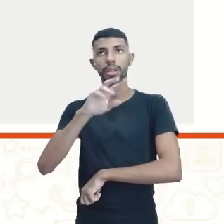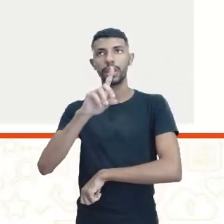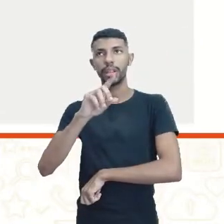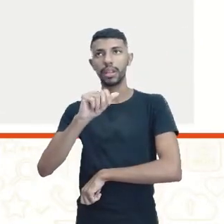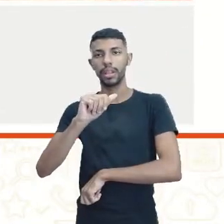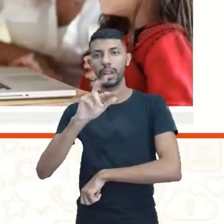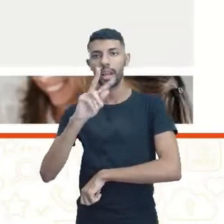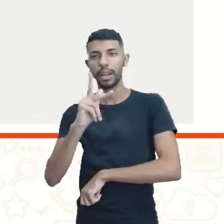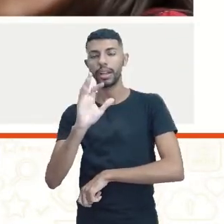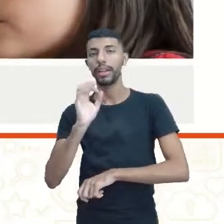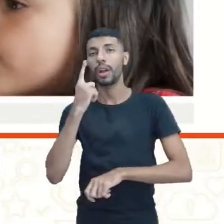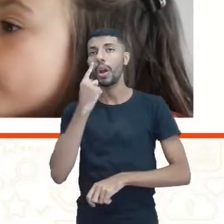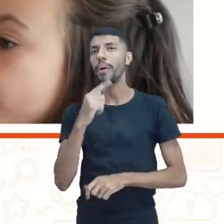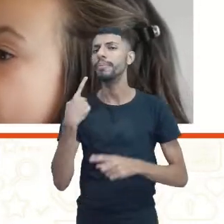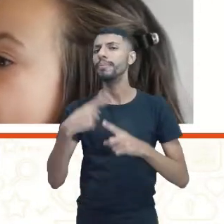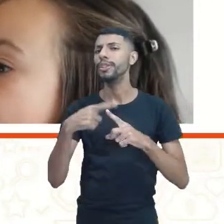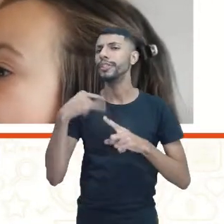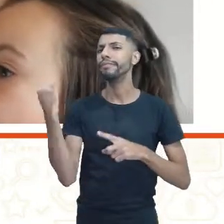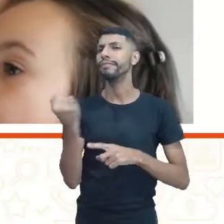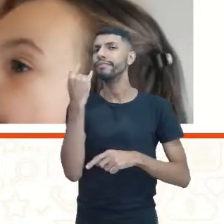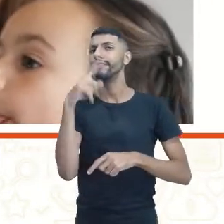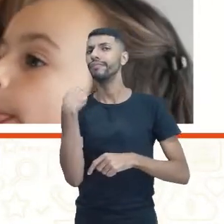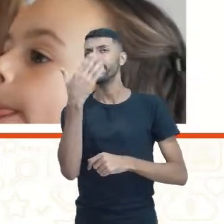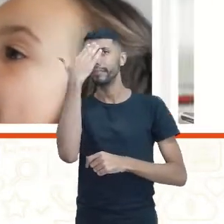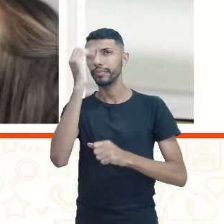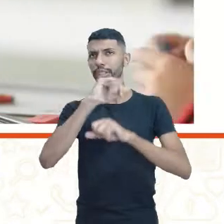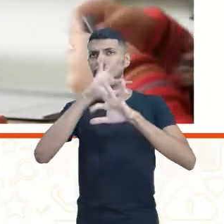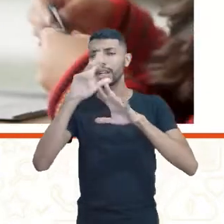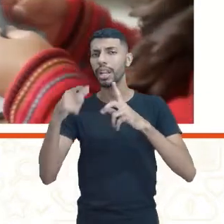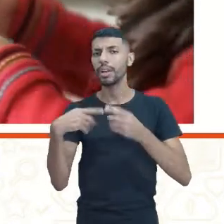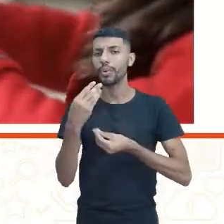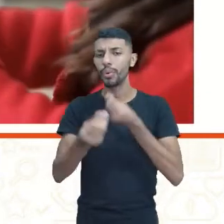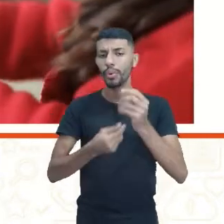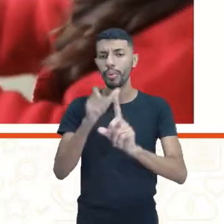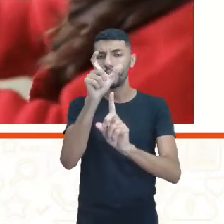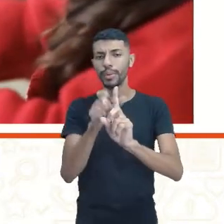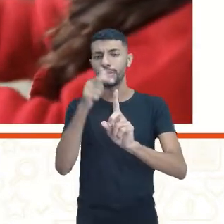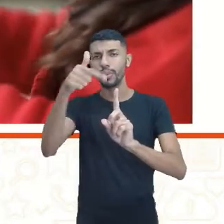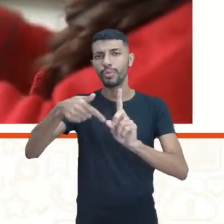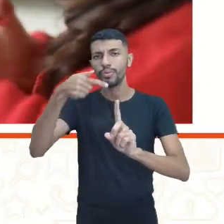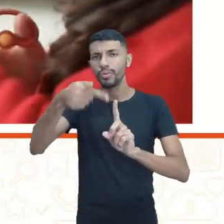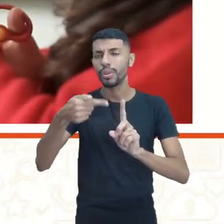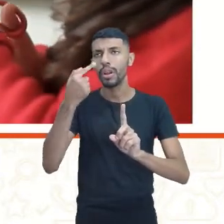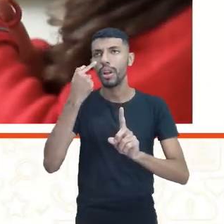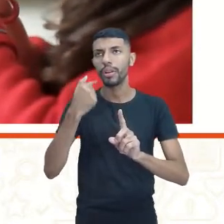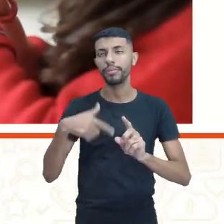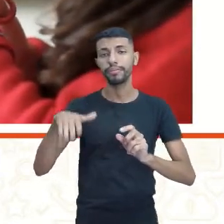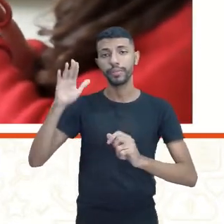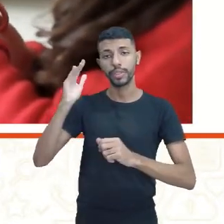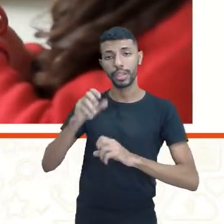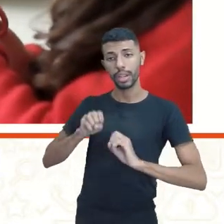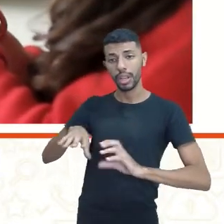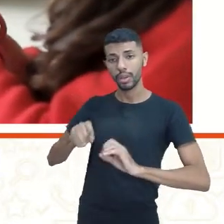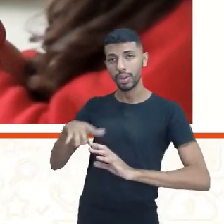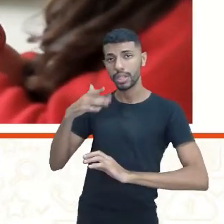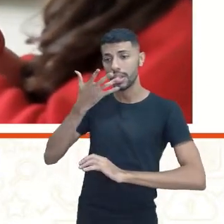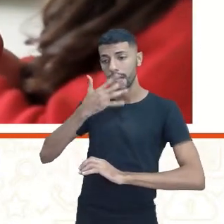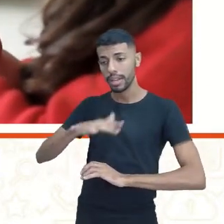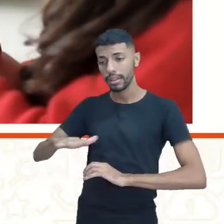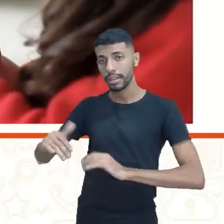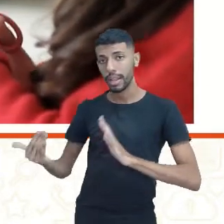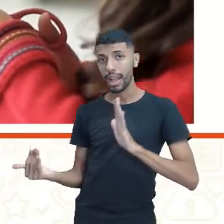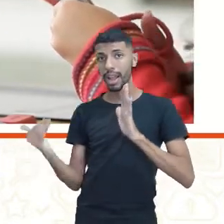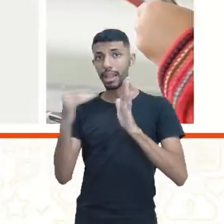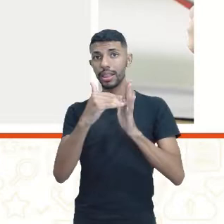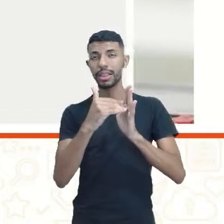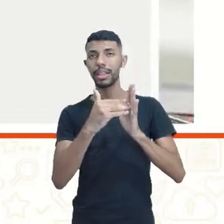é importante a gente entender como essa pessoa funciona, né? Desde a educação infantil até os estudantes que